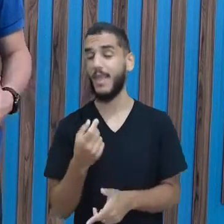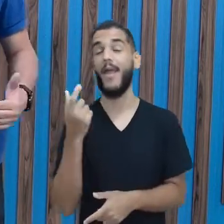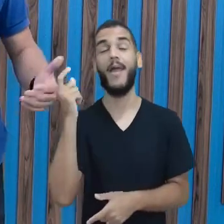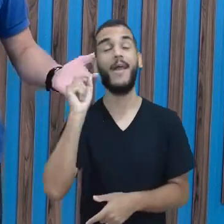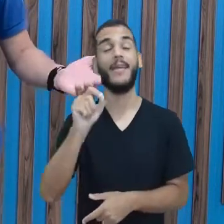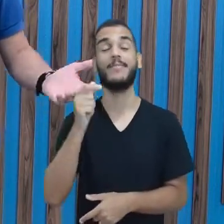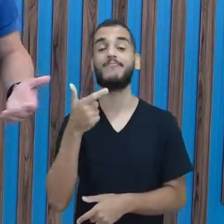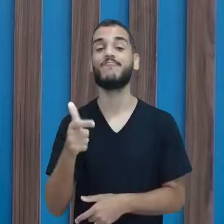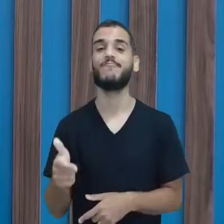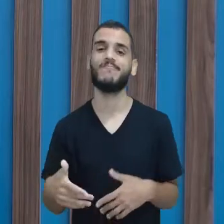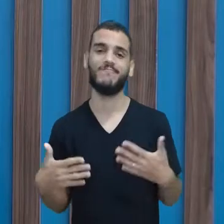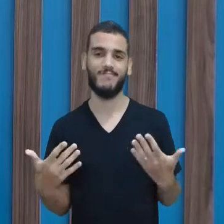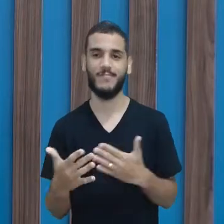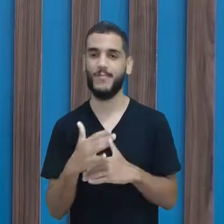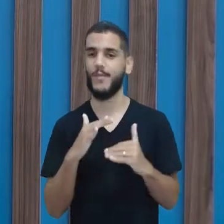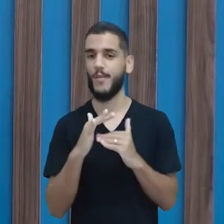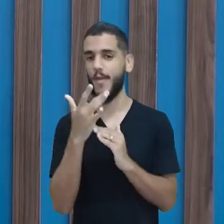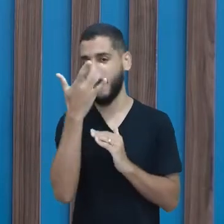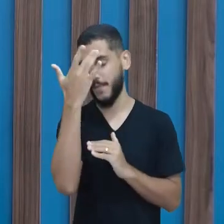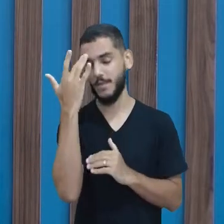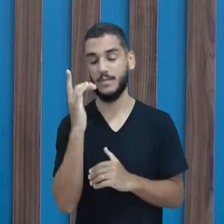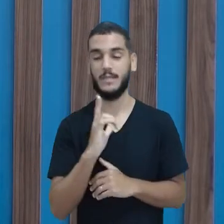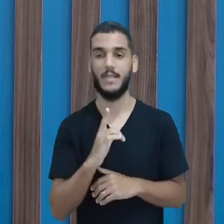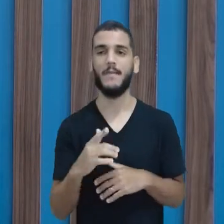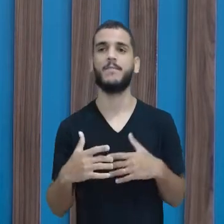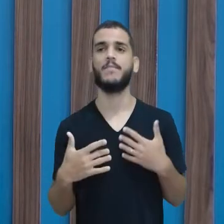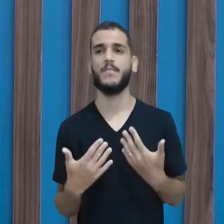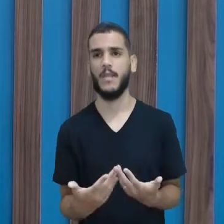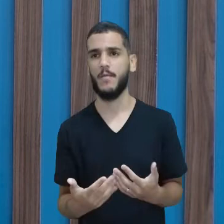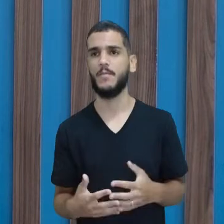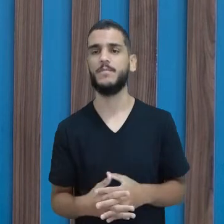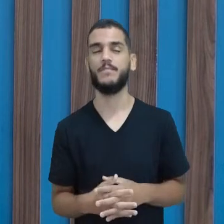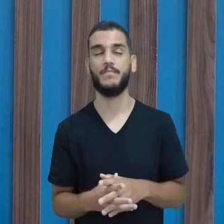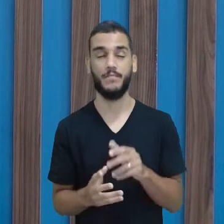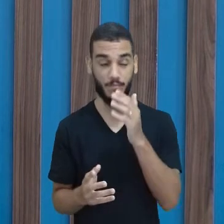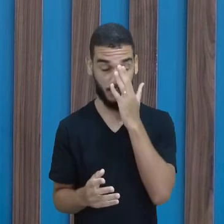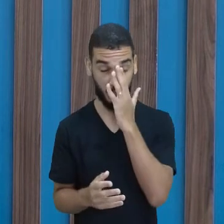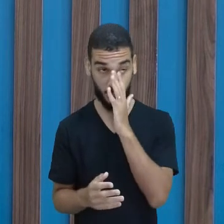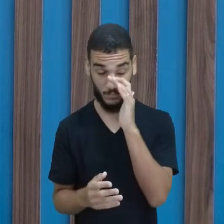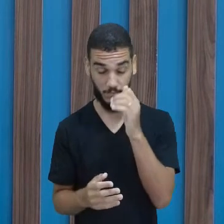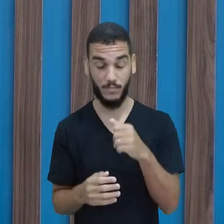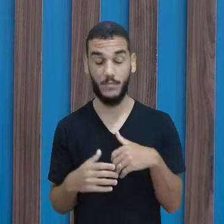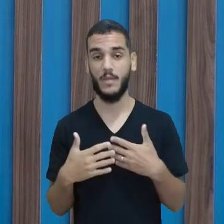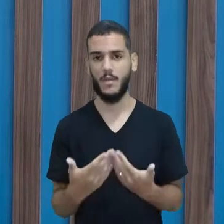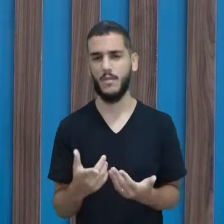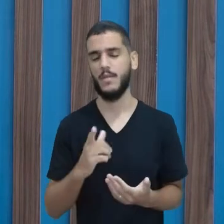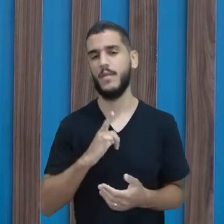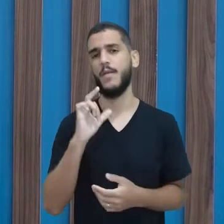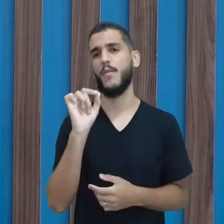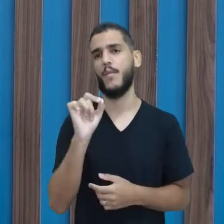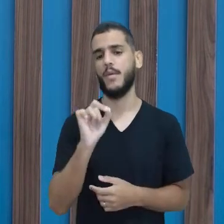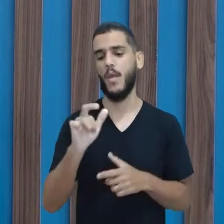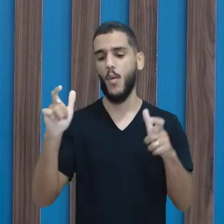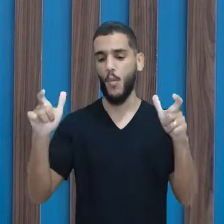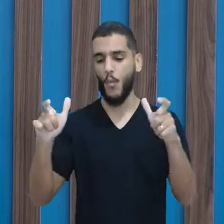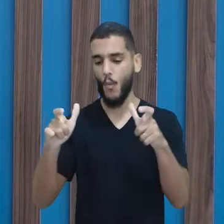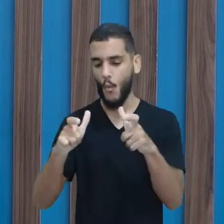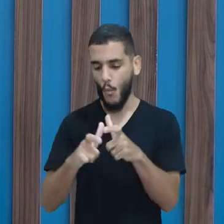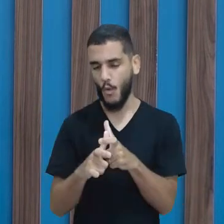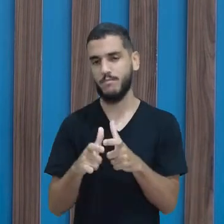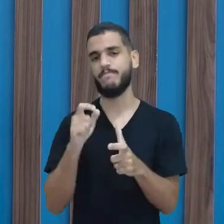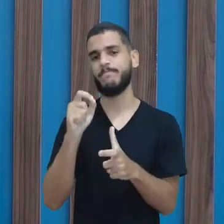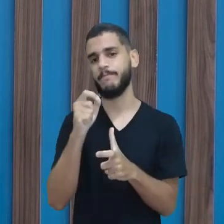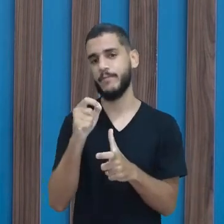Né? Todo mundo tem. Exato. Vamos lá? E aí, professor Jorge, dentro disso aí é quando a gente tem aquela redução da mão de obra no